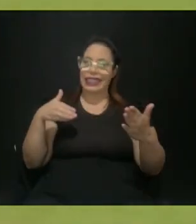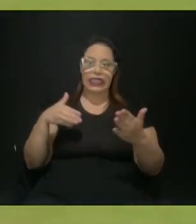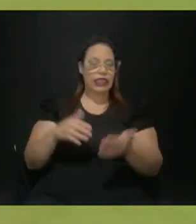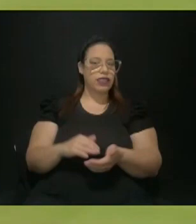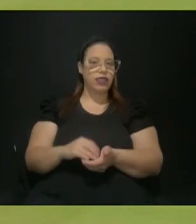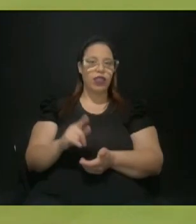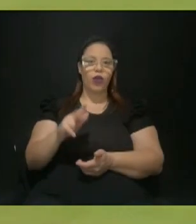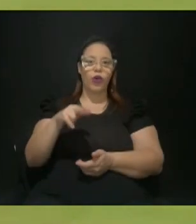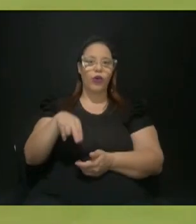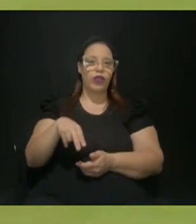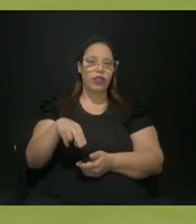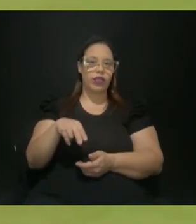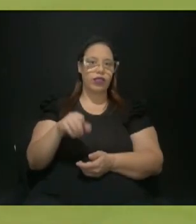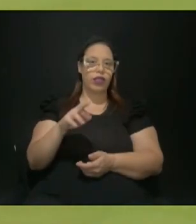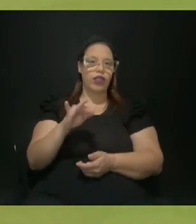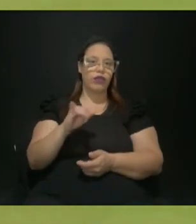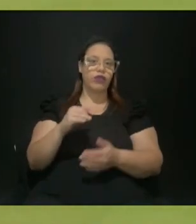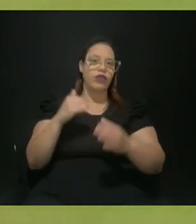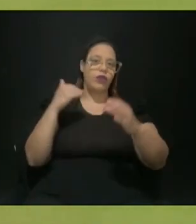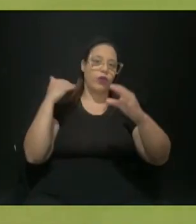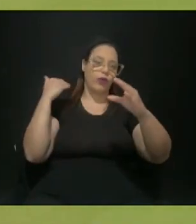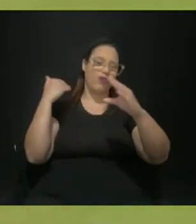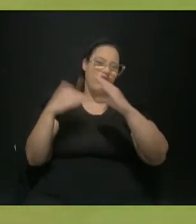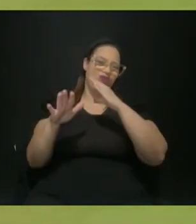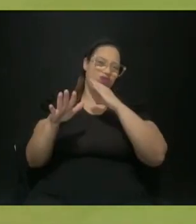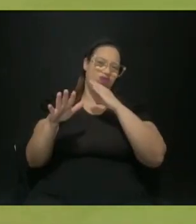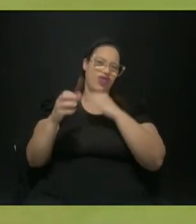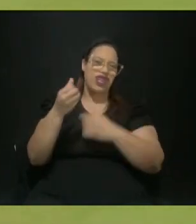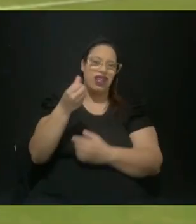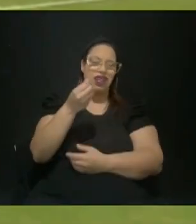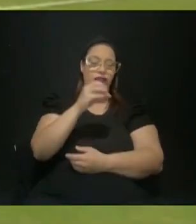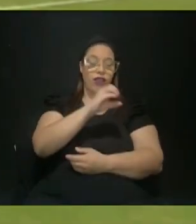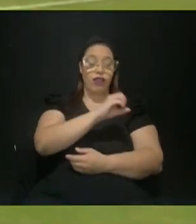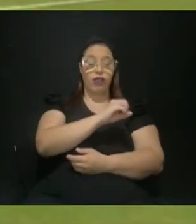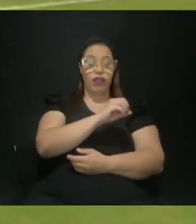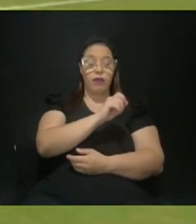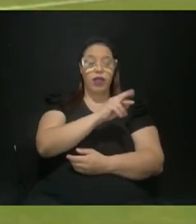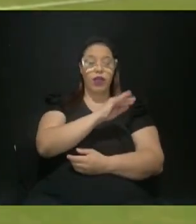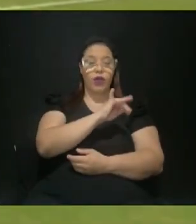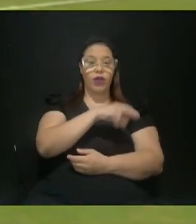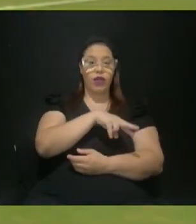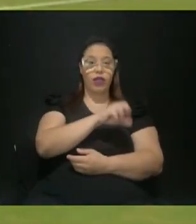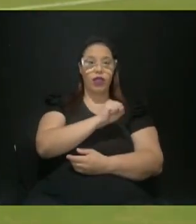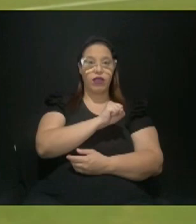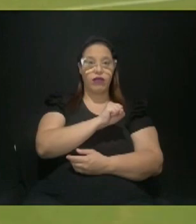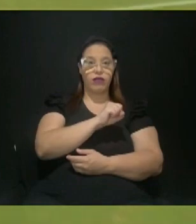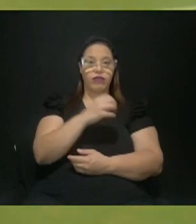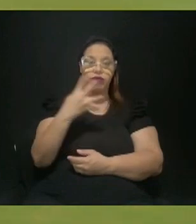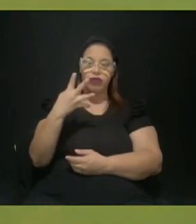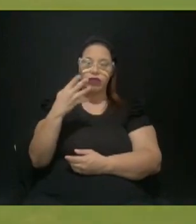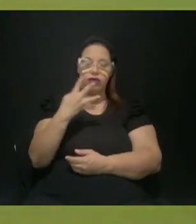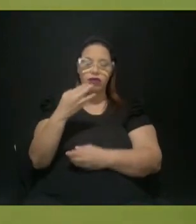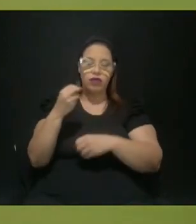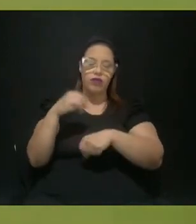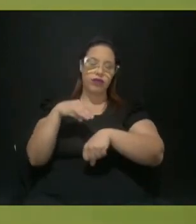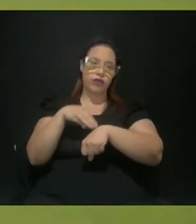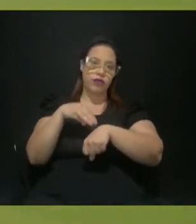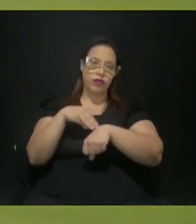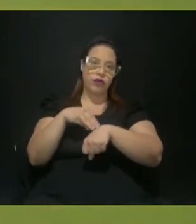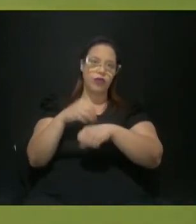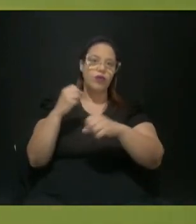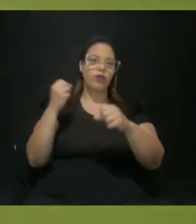Silva mandou para o fundo das redes, 1-0 Amazonas. Aos 44 minutos, em nova jogada de